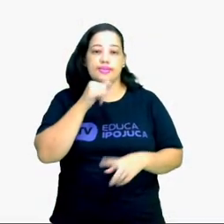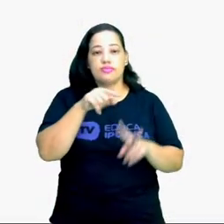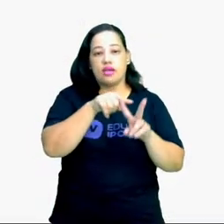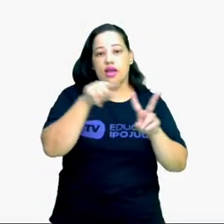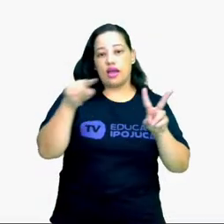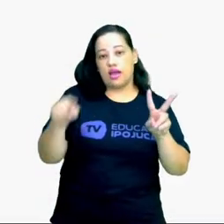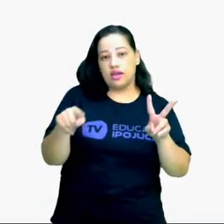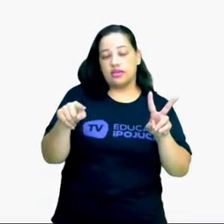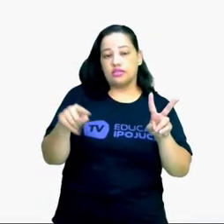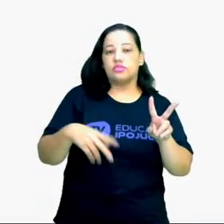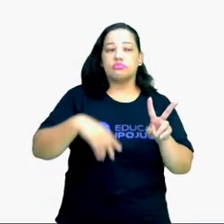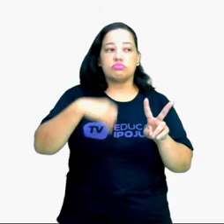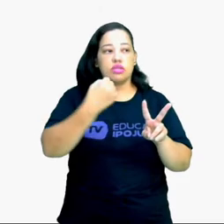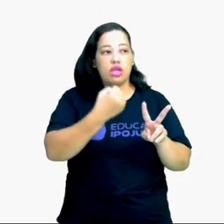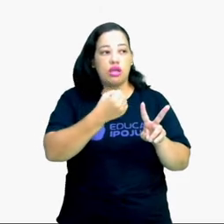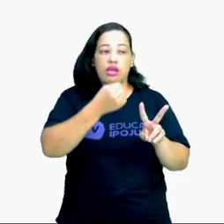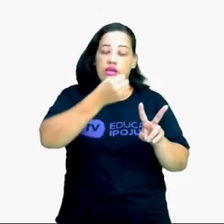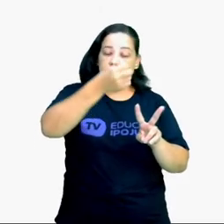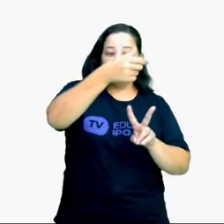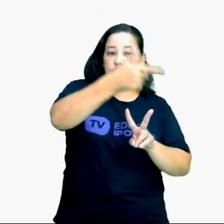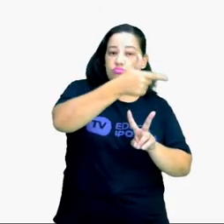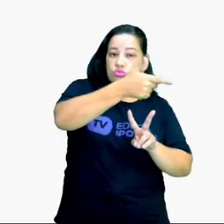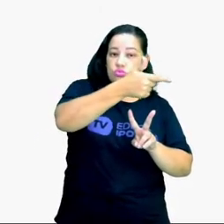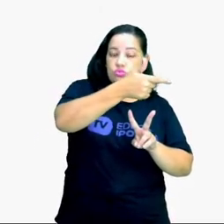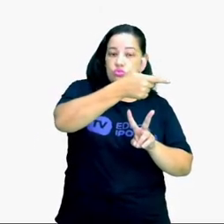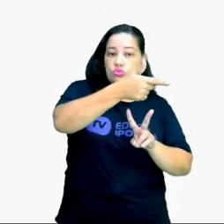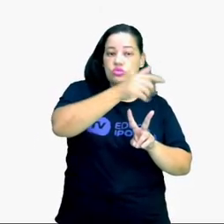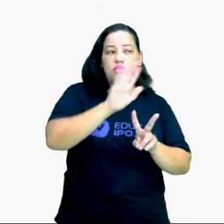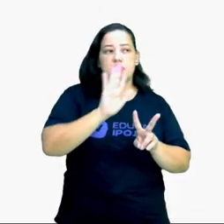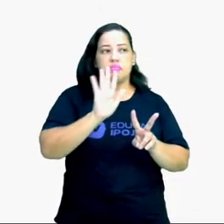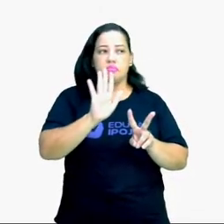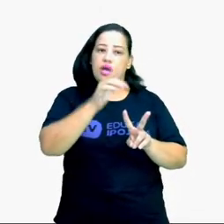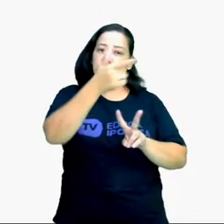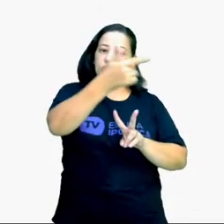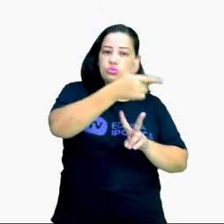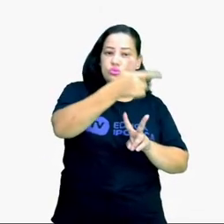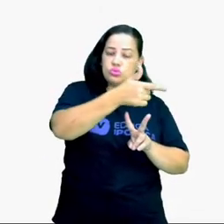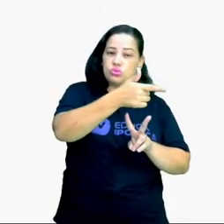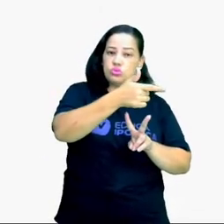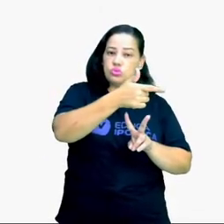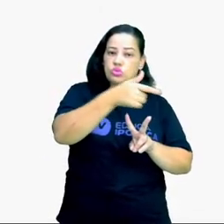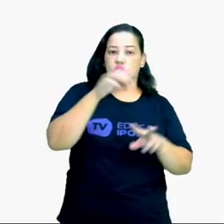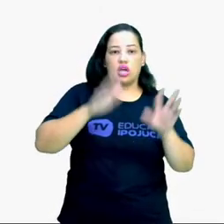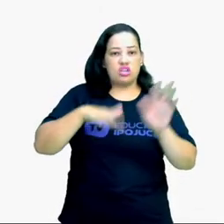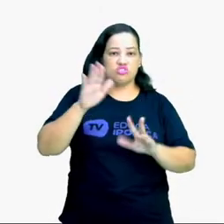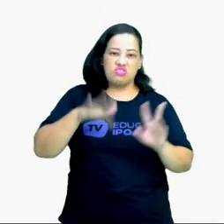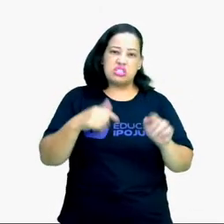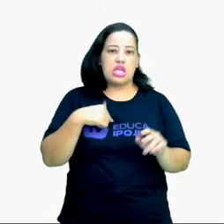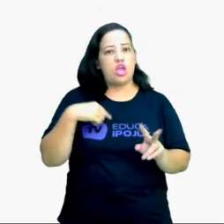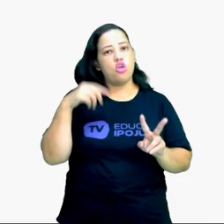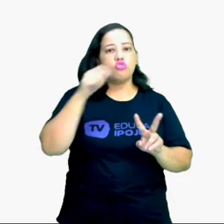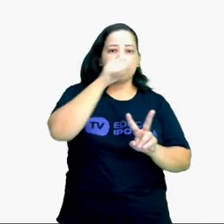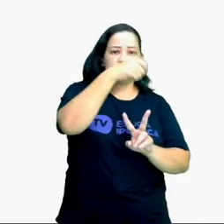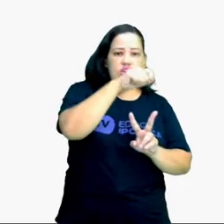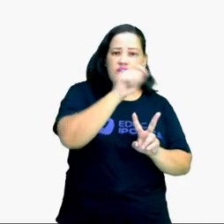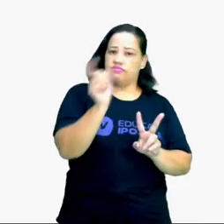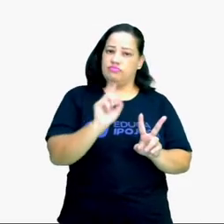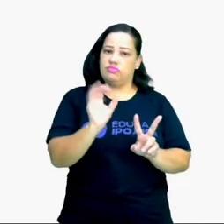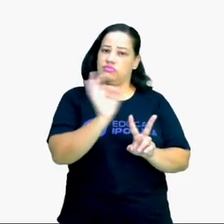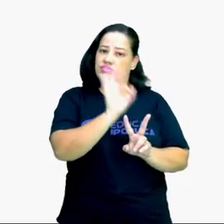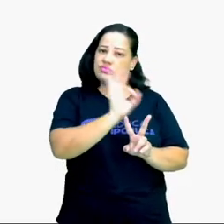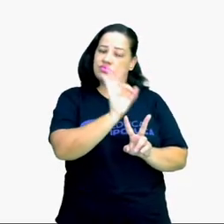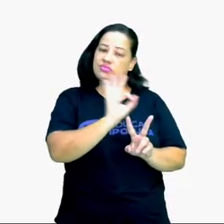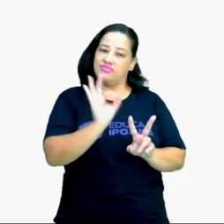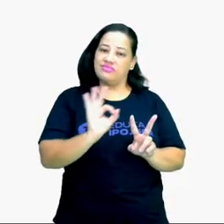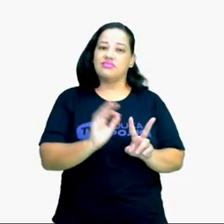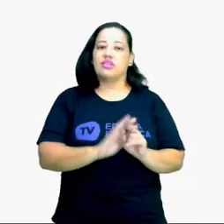índice 2, mas nunca, geralmente, o 2 no índice não se coloca, ok? Se escreve assim.